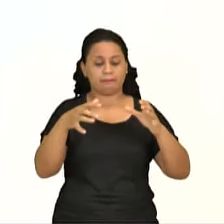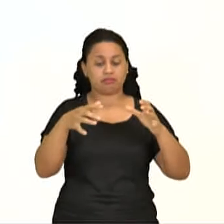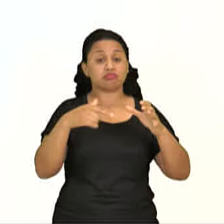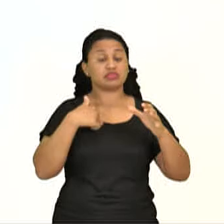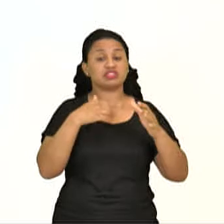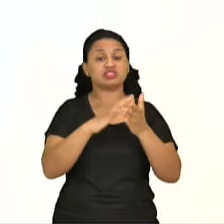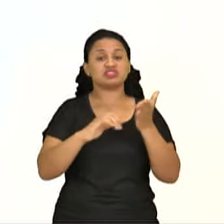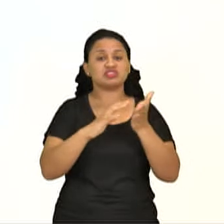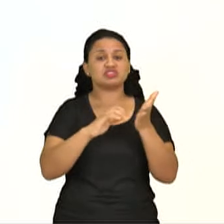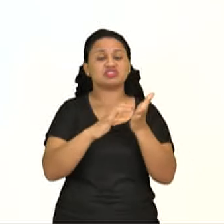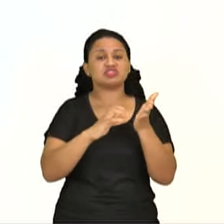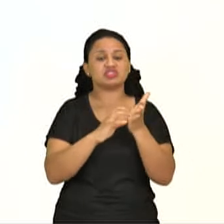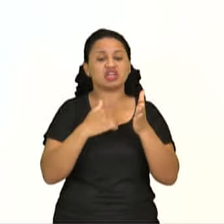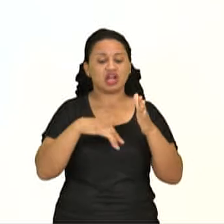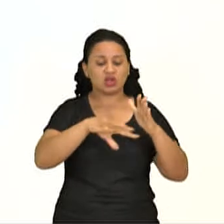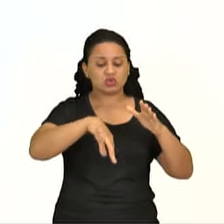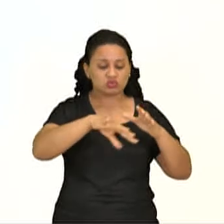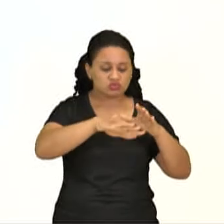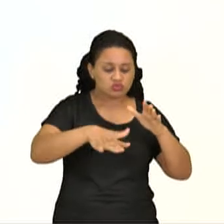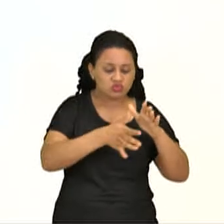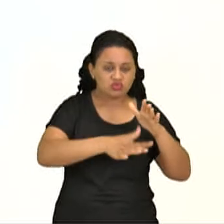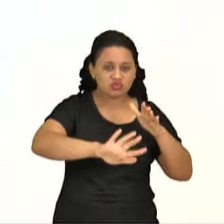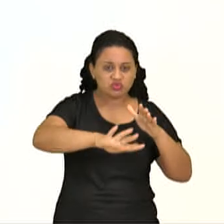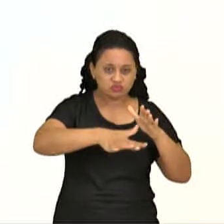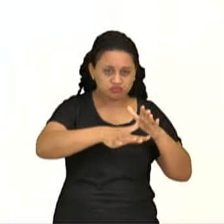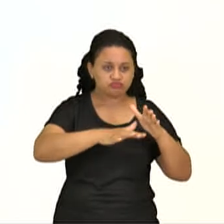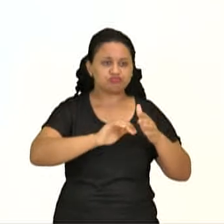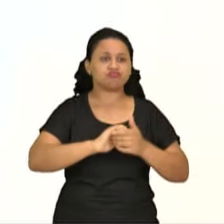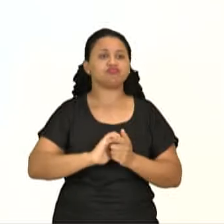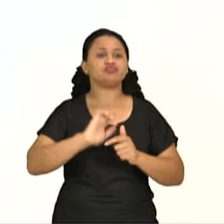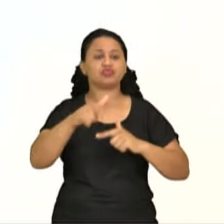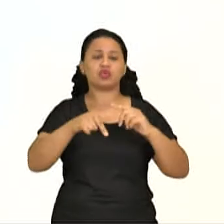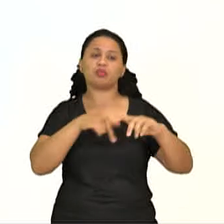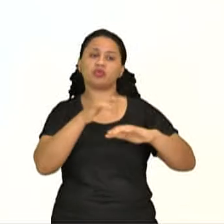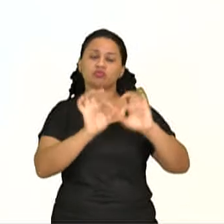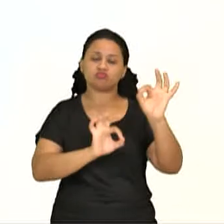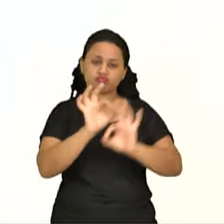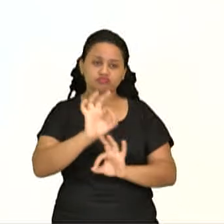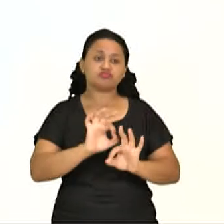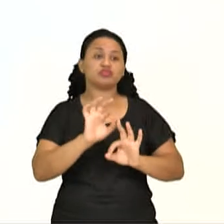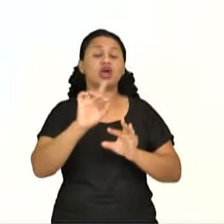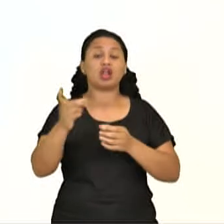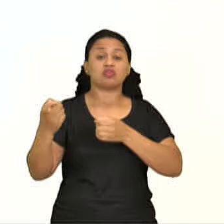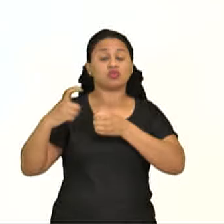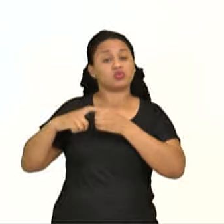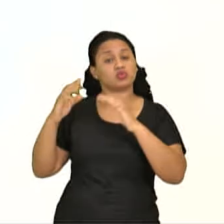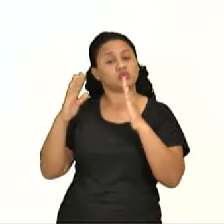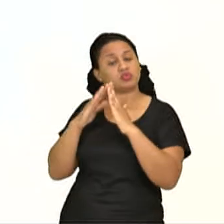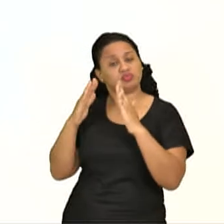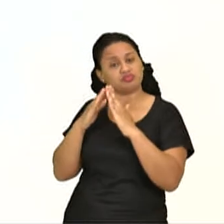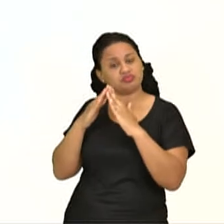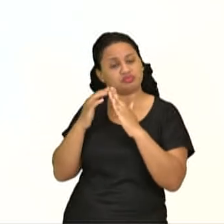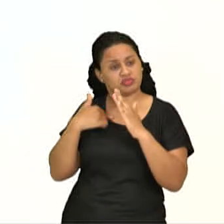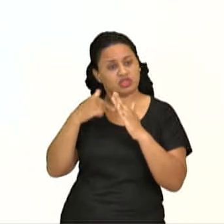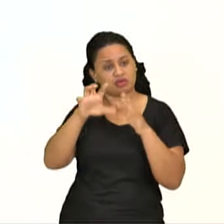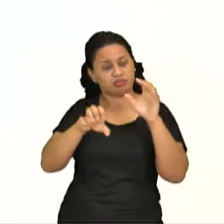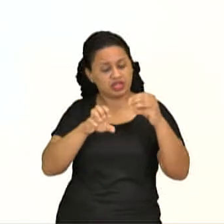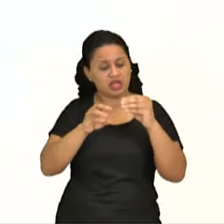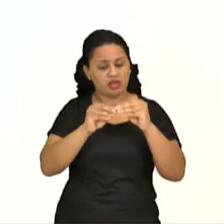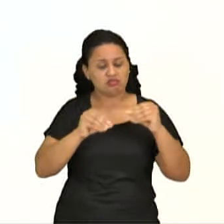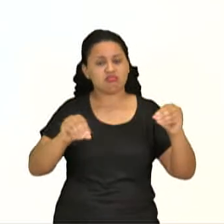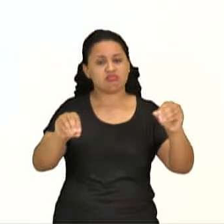o carvão grudado no fundo. Assim que terminou a arrumação, ela voltou para casa e eu juntei o